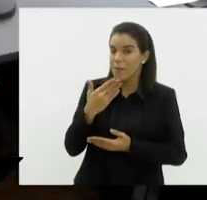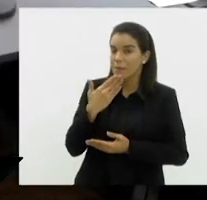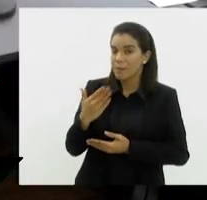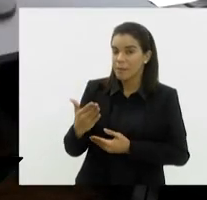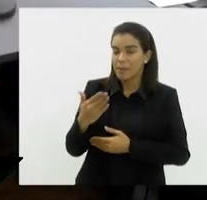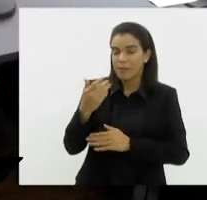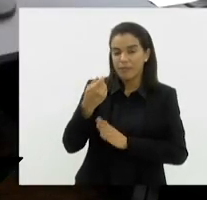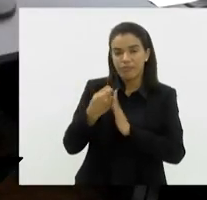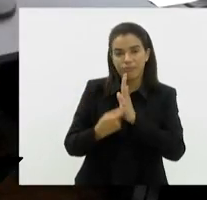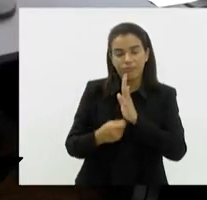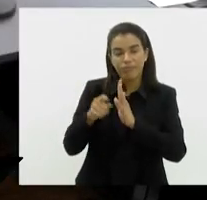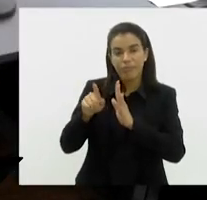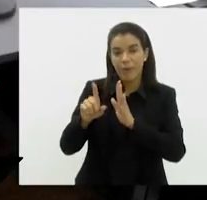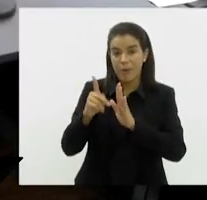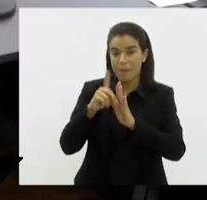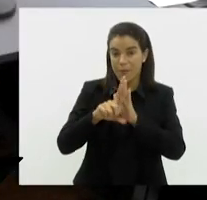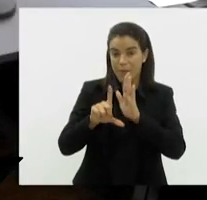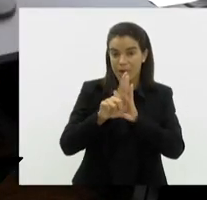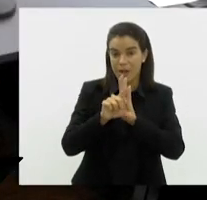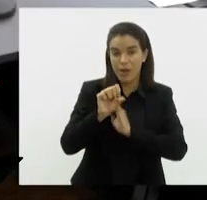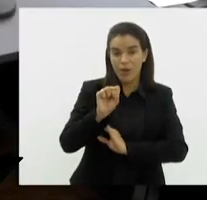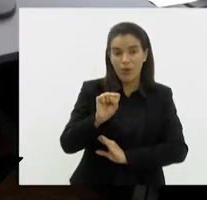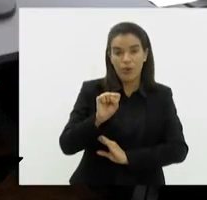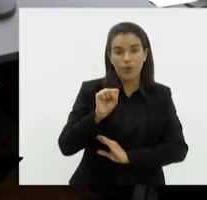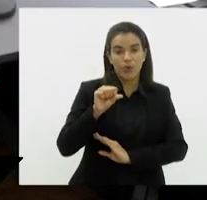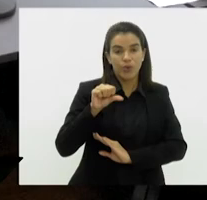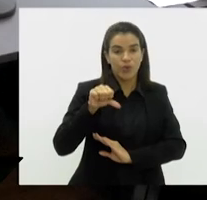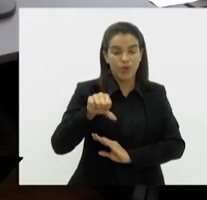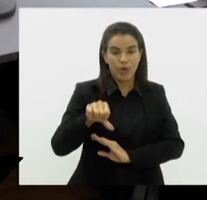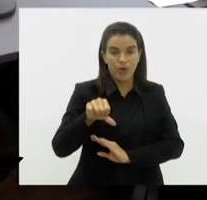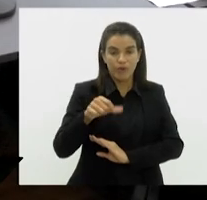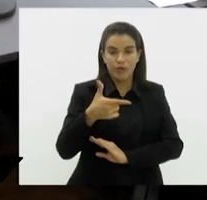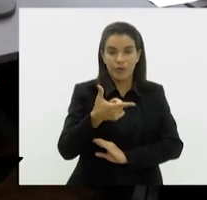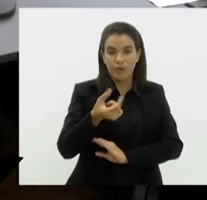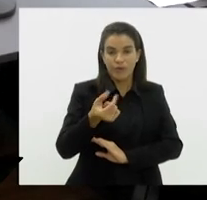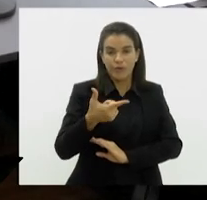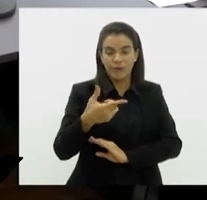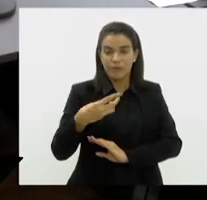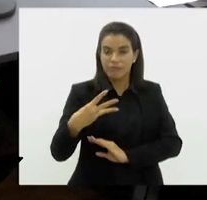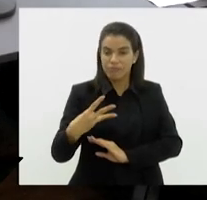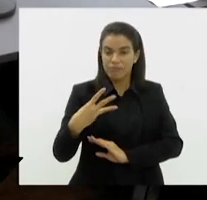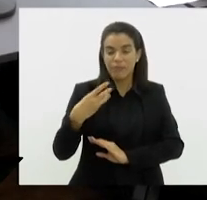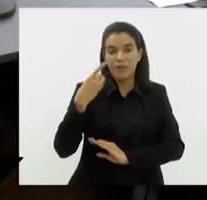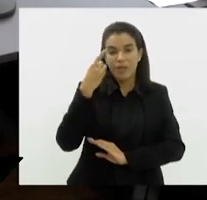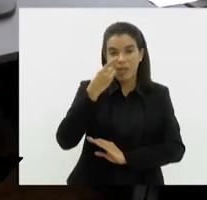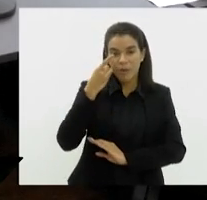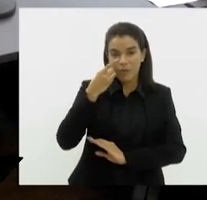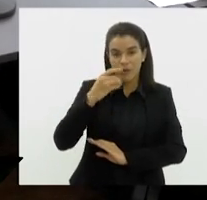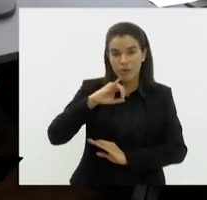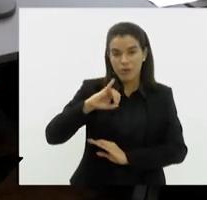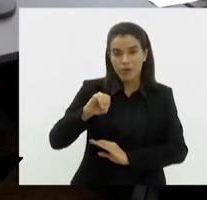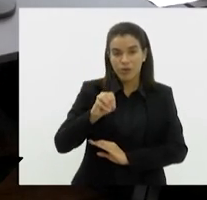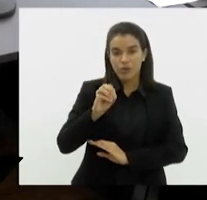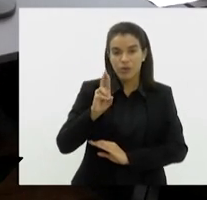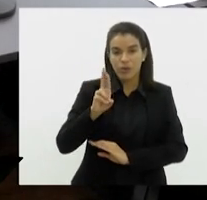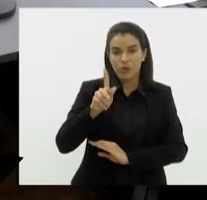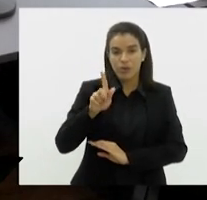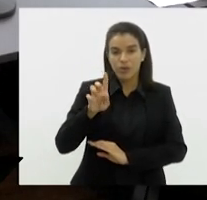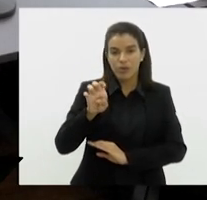anotasse que, além do PL 689 de 23, que é de autoria do deputado Jorge Felipe